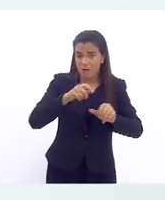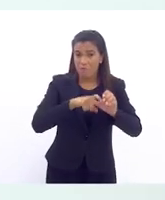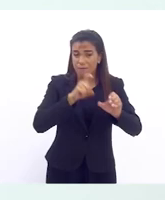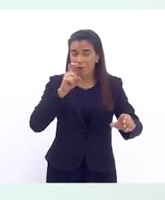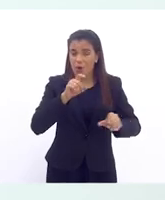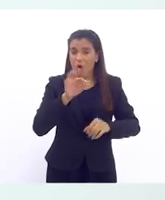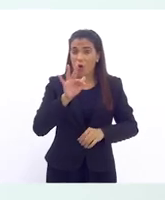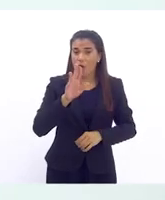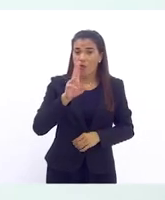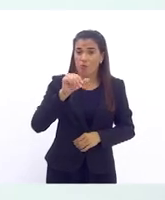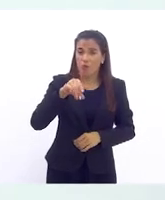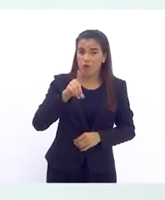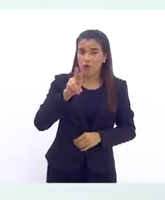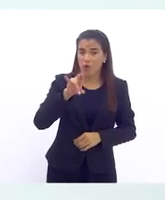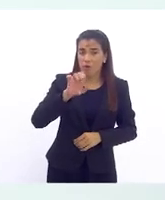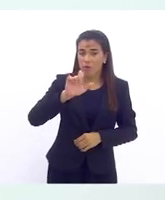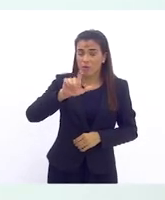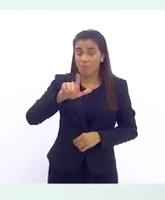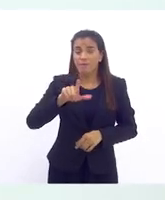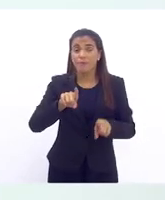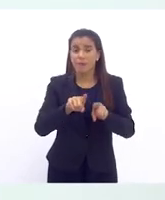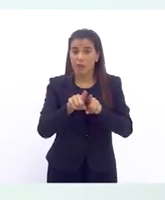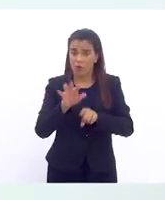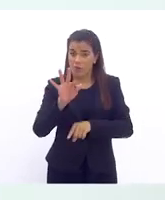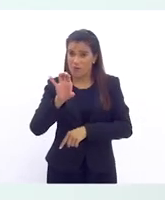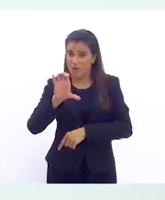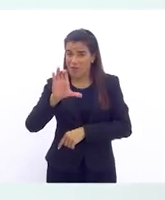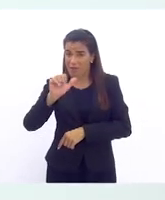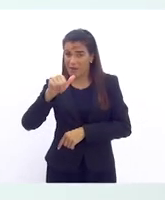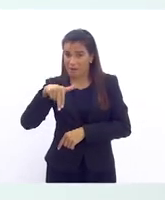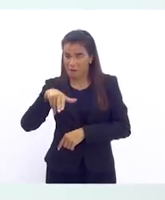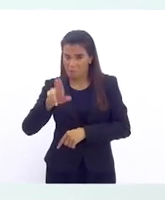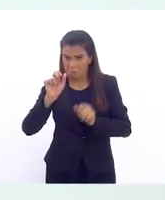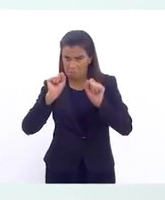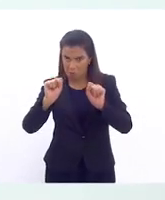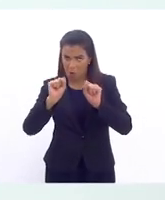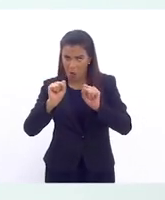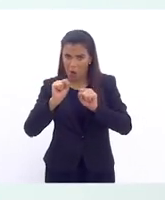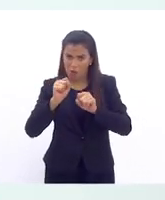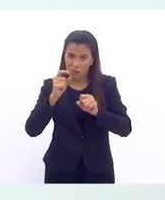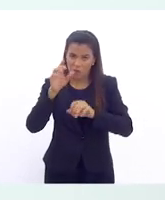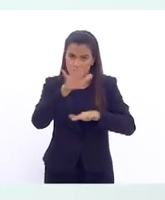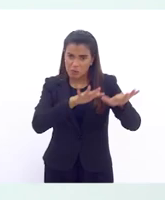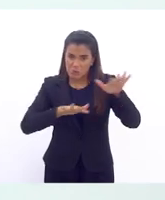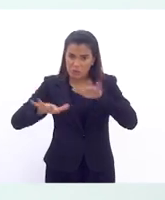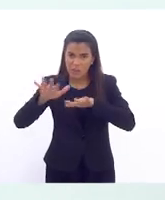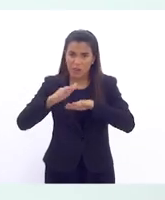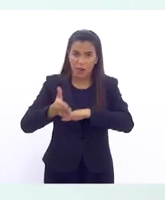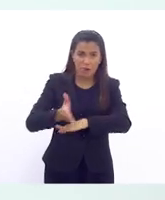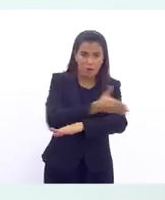principal que é muito pouco falado e o fekan eles podem voltar a um cenário pré 2019